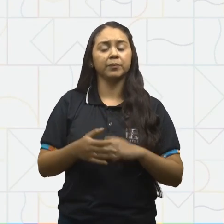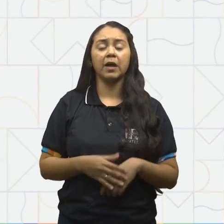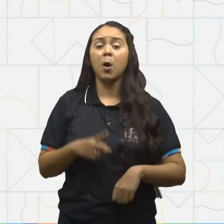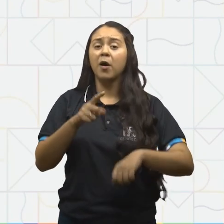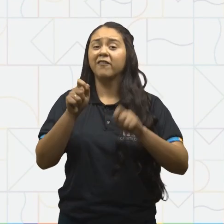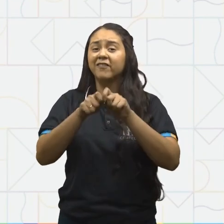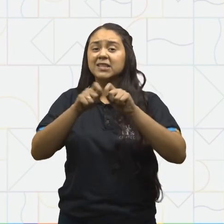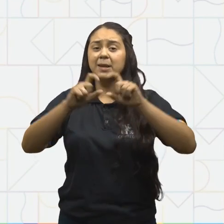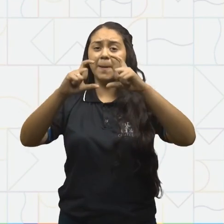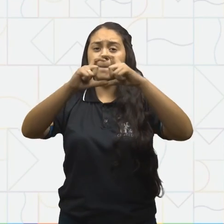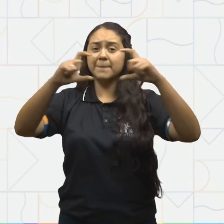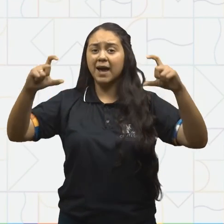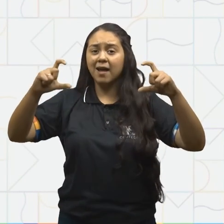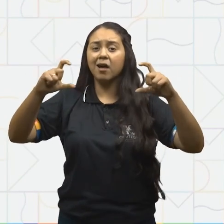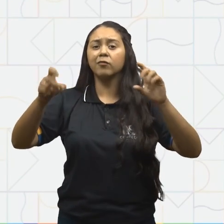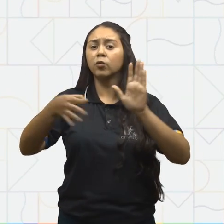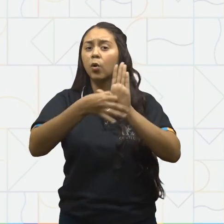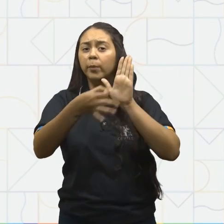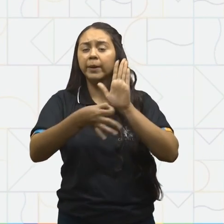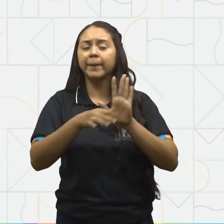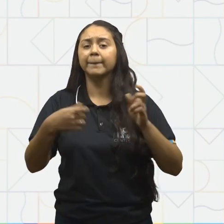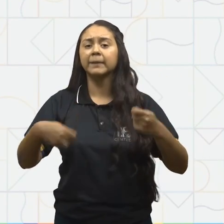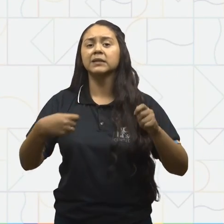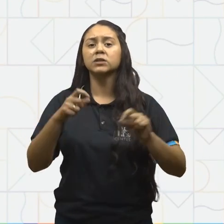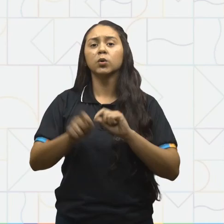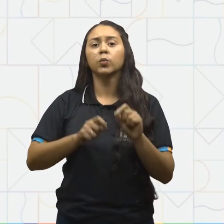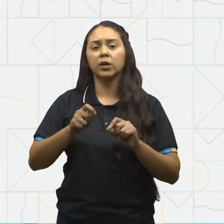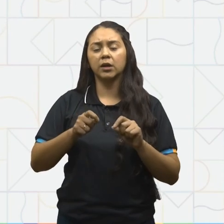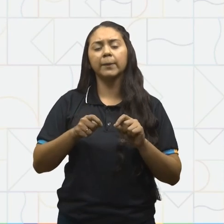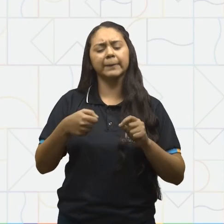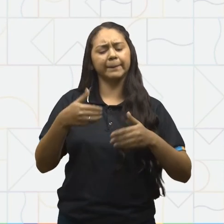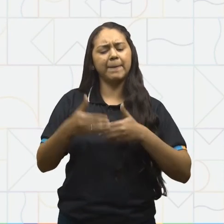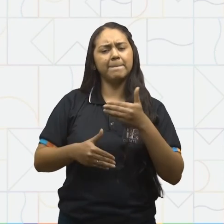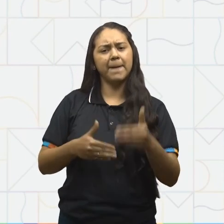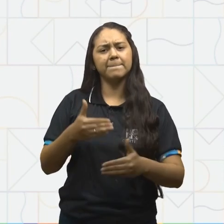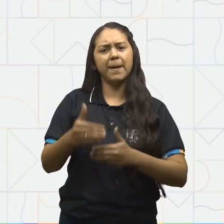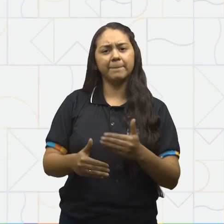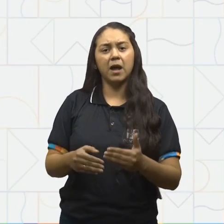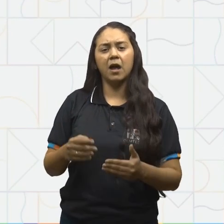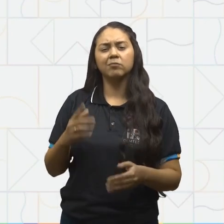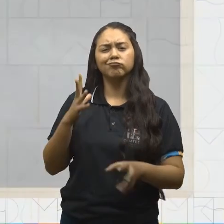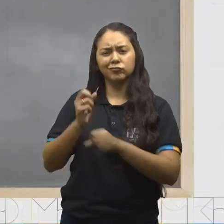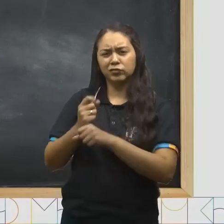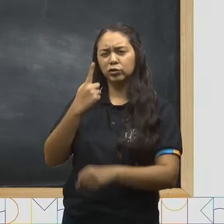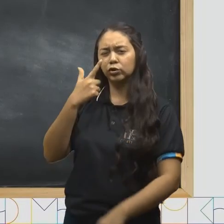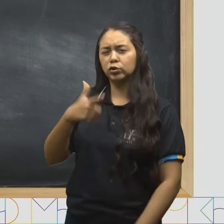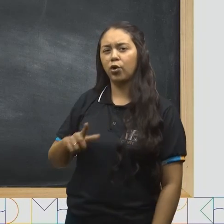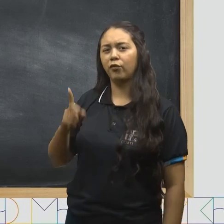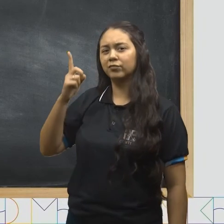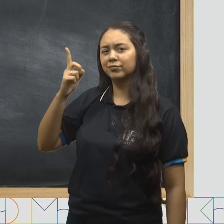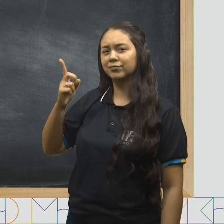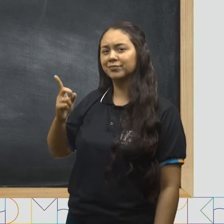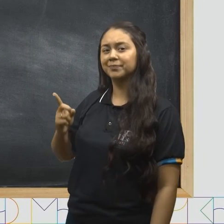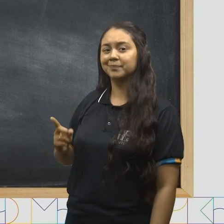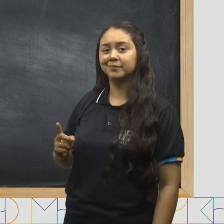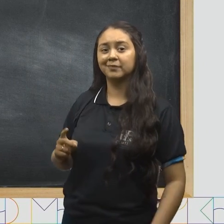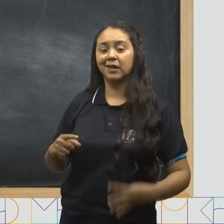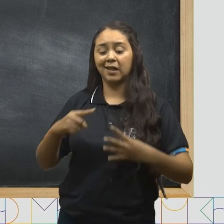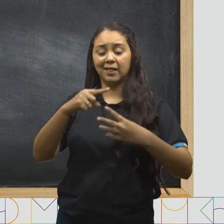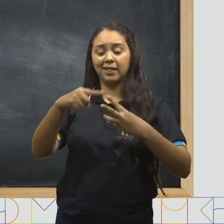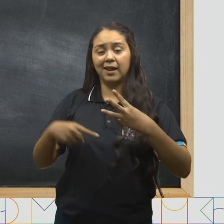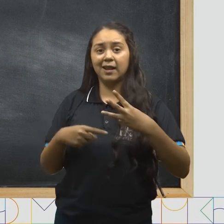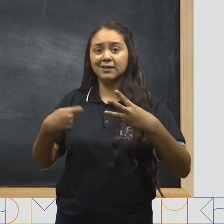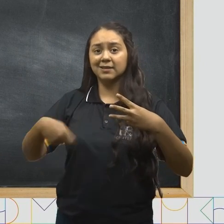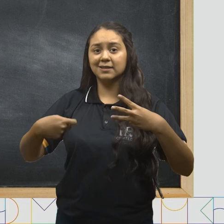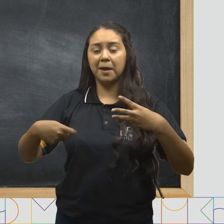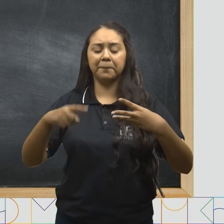um parágrafo opinativo, são necessários alguns passos. Reveja. 3 passos são